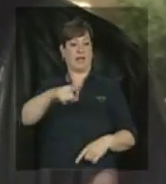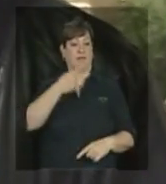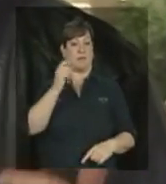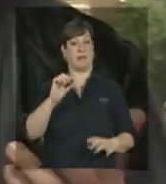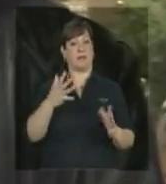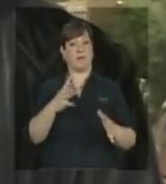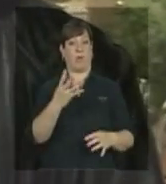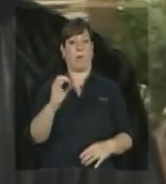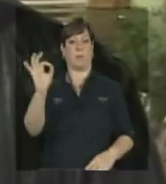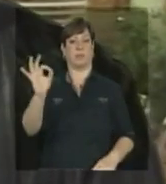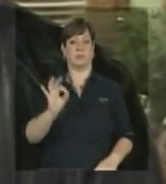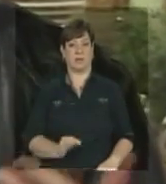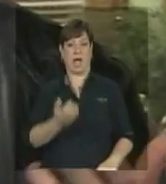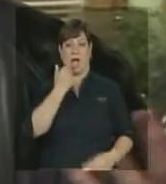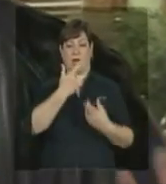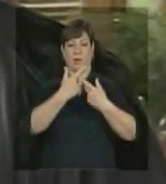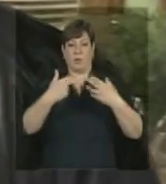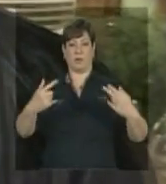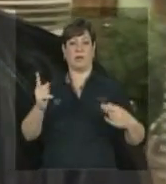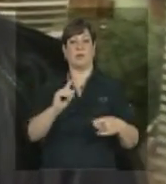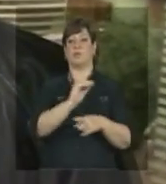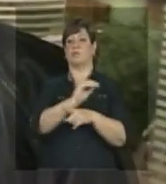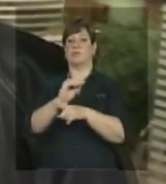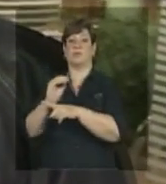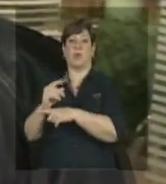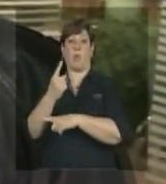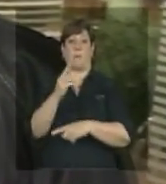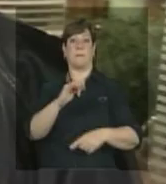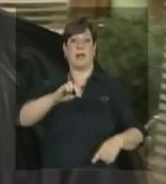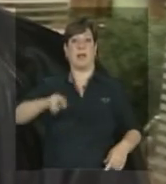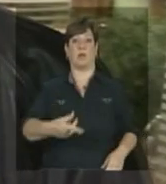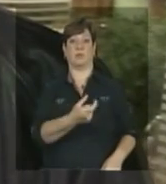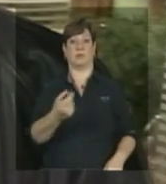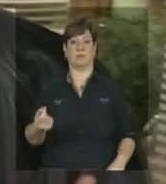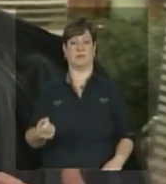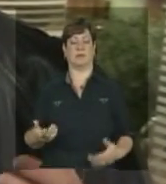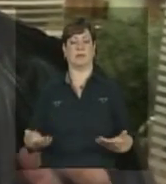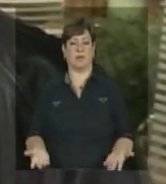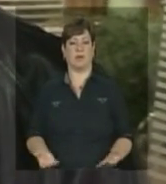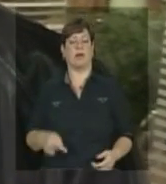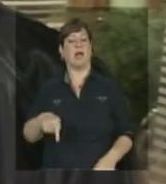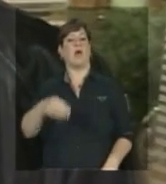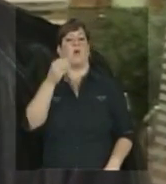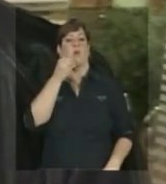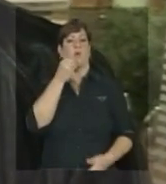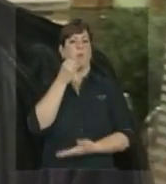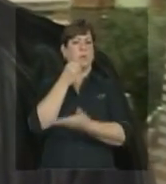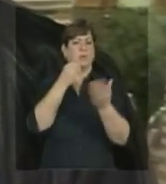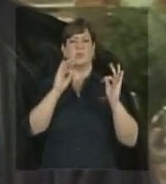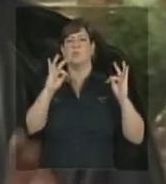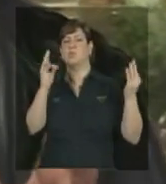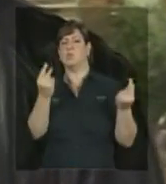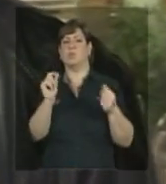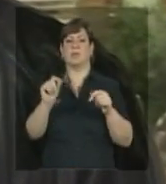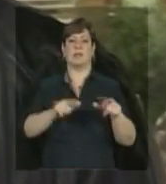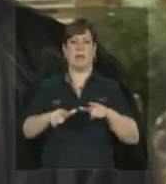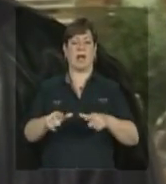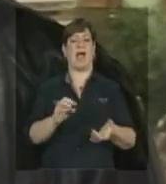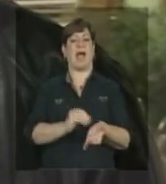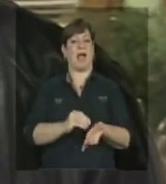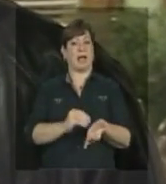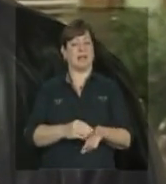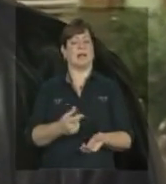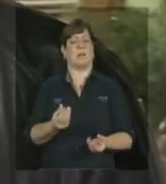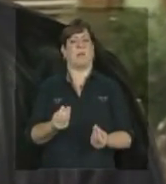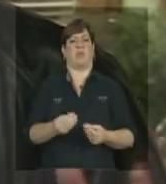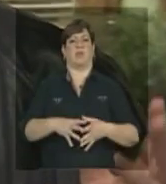40% do alimento não chega à boca de uma população de 1,2 milhão. Então as oportunidades em tudo que você mexer ainda são muito